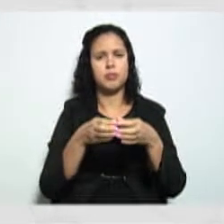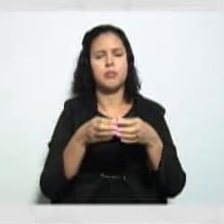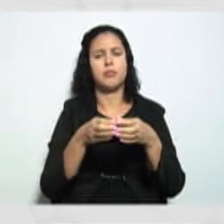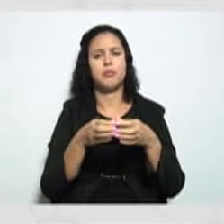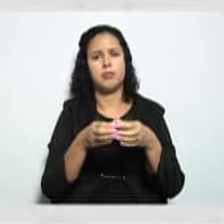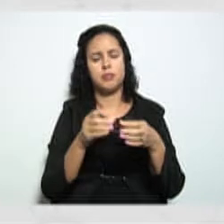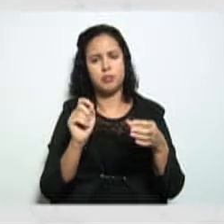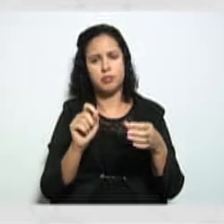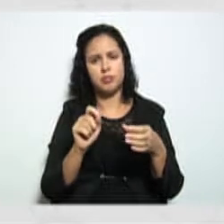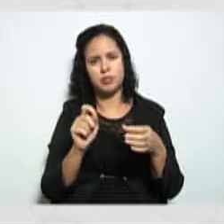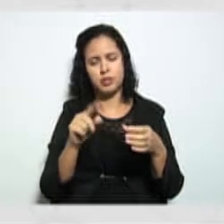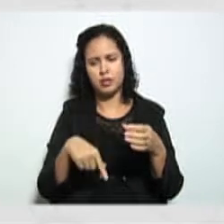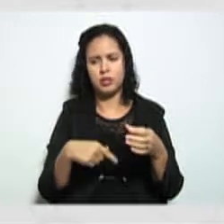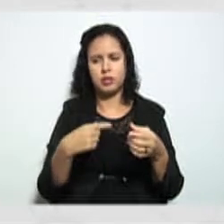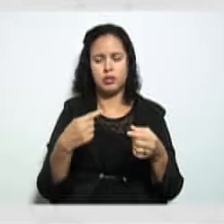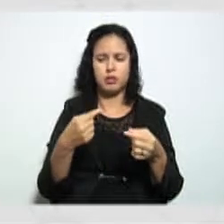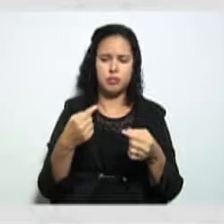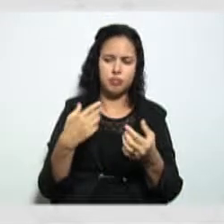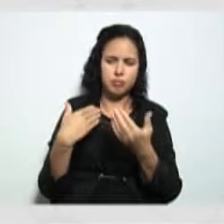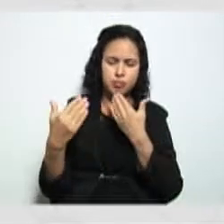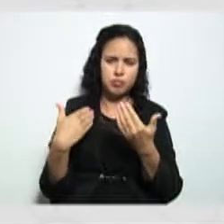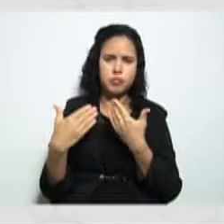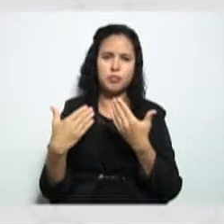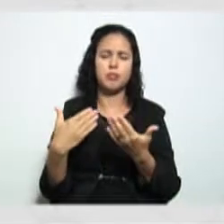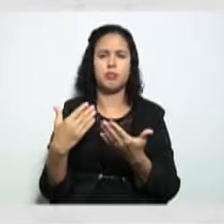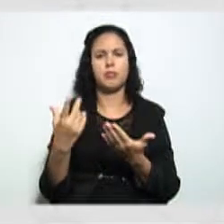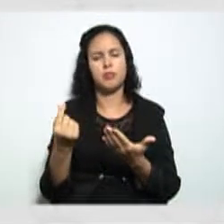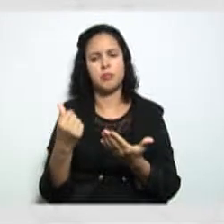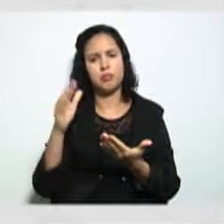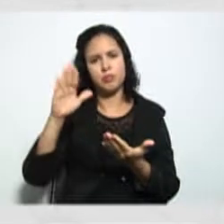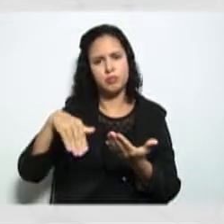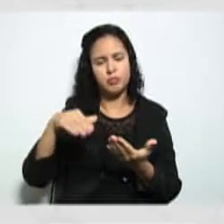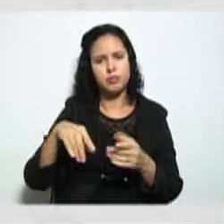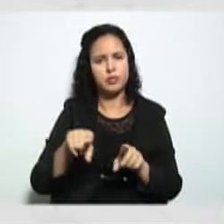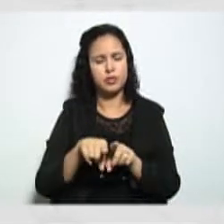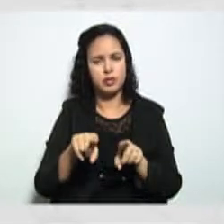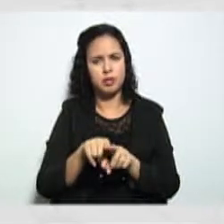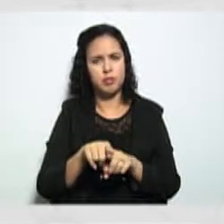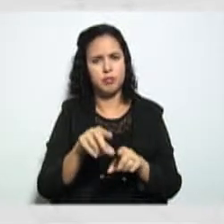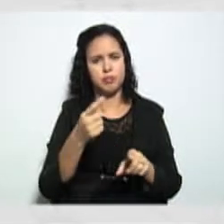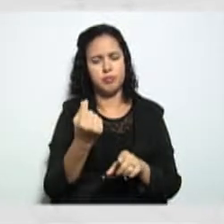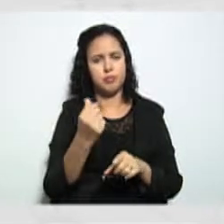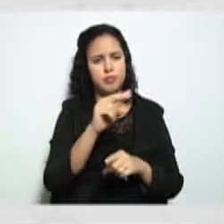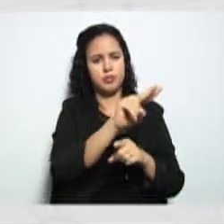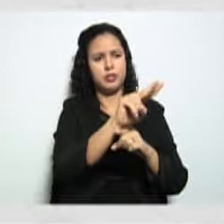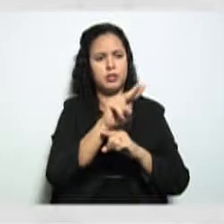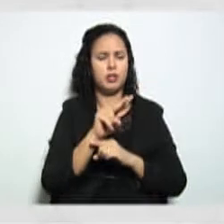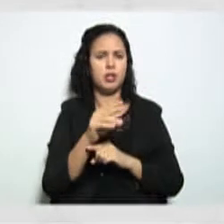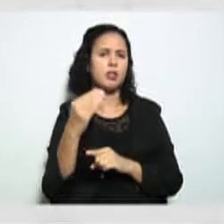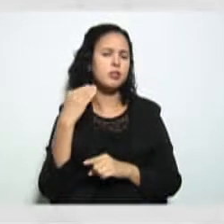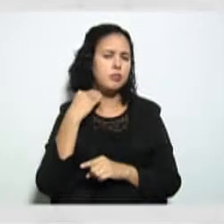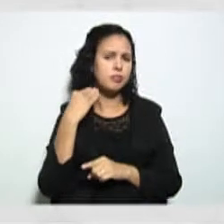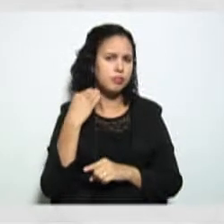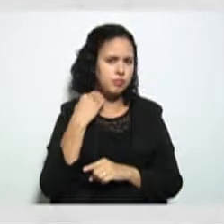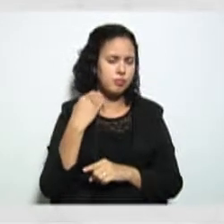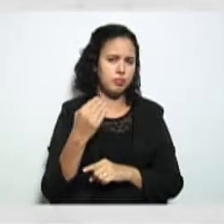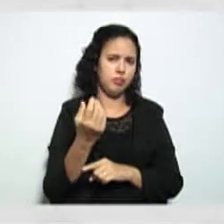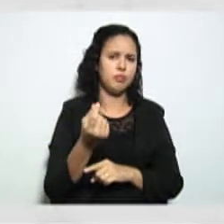no coletivo. É mais fácil para negociar sementes, mas também é mais fácil para negociar crédito. Linhas, possibilidades de tomar empréstimos